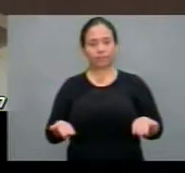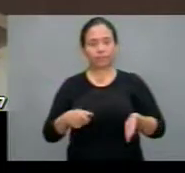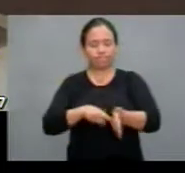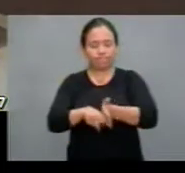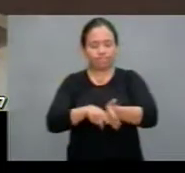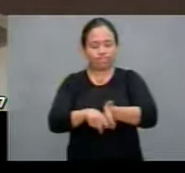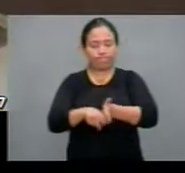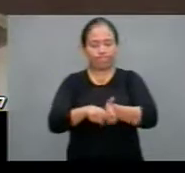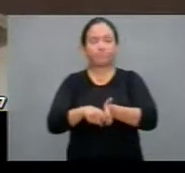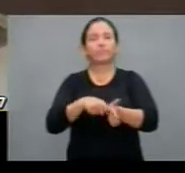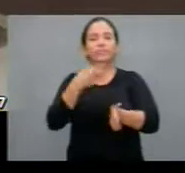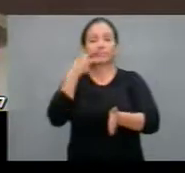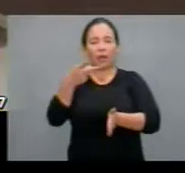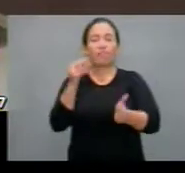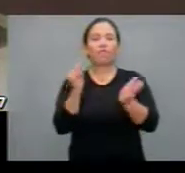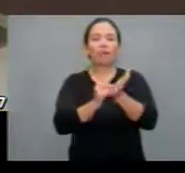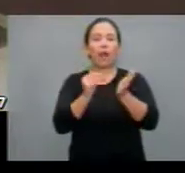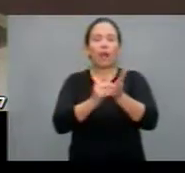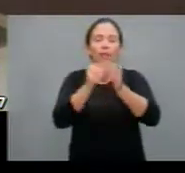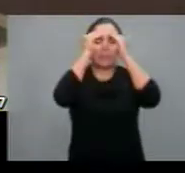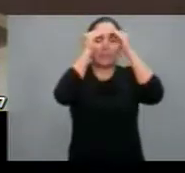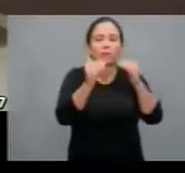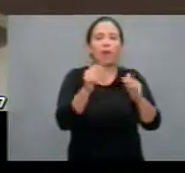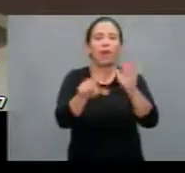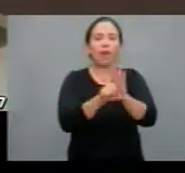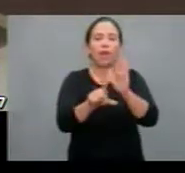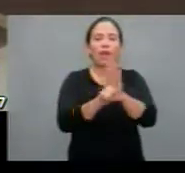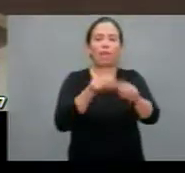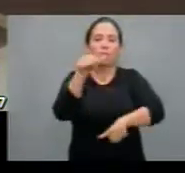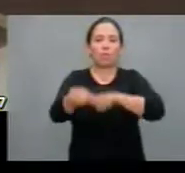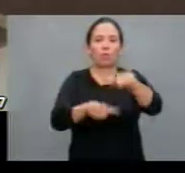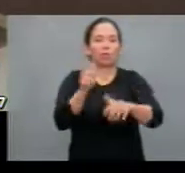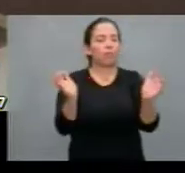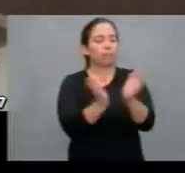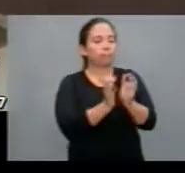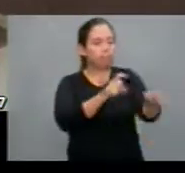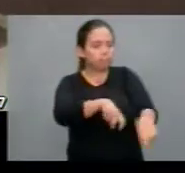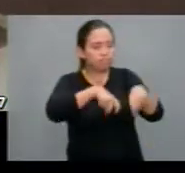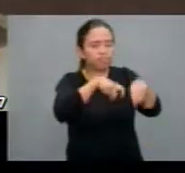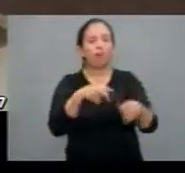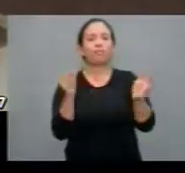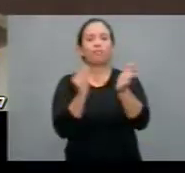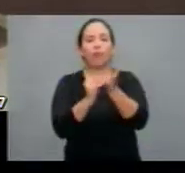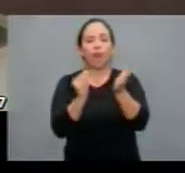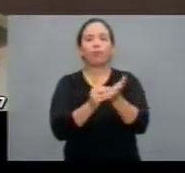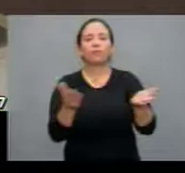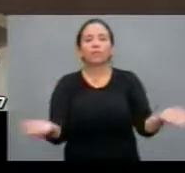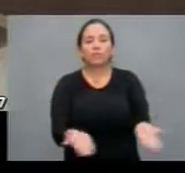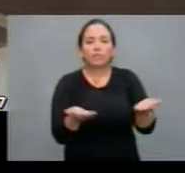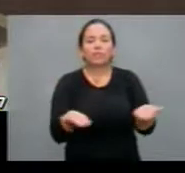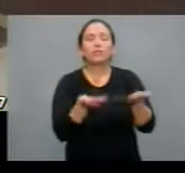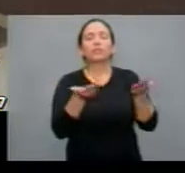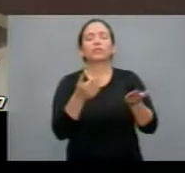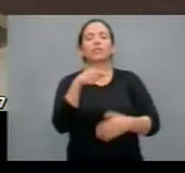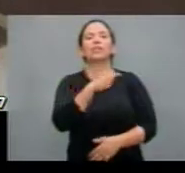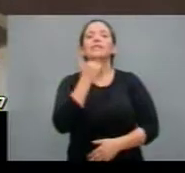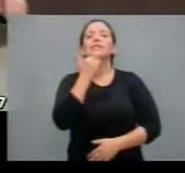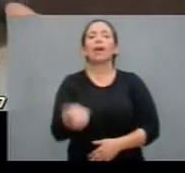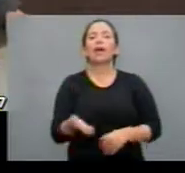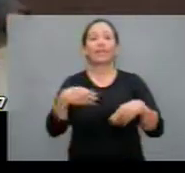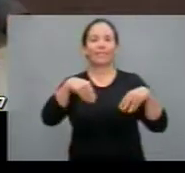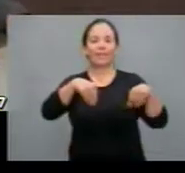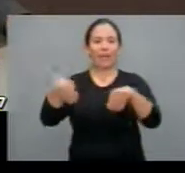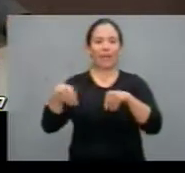a ausência de reforma agrária, a ausência de estímulo aos pequenos agricultores e aos sem terra,